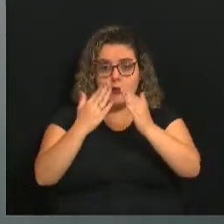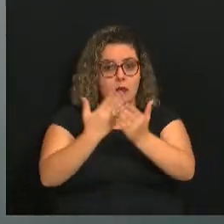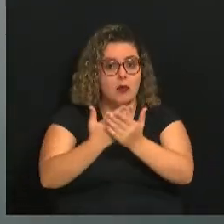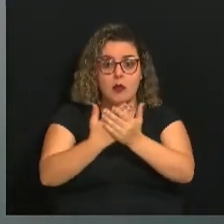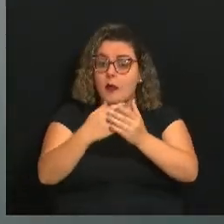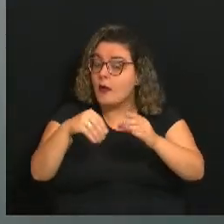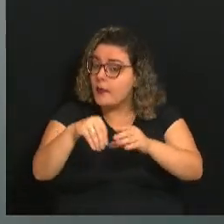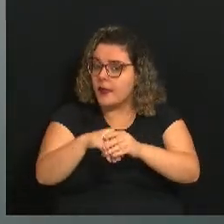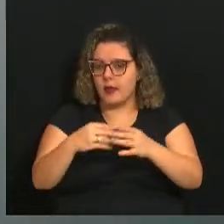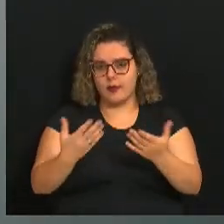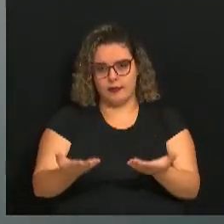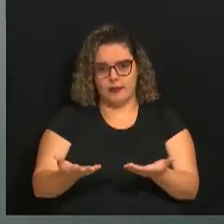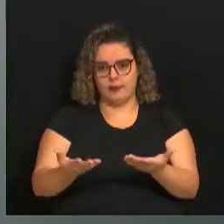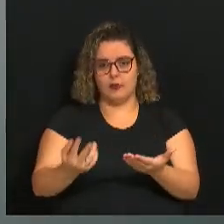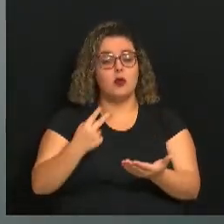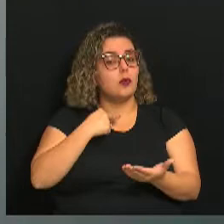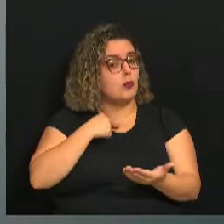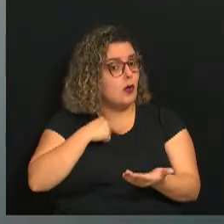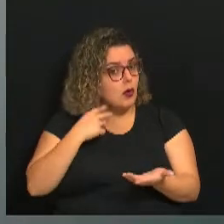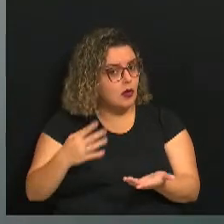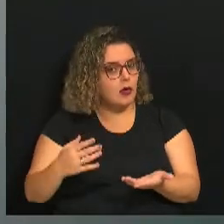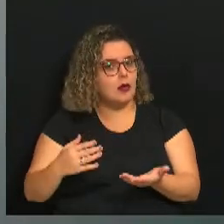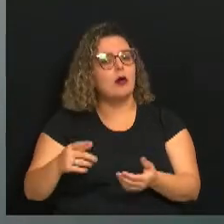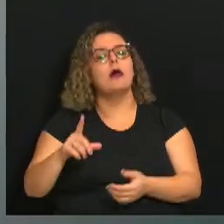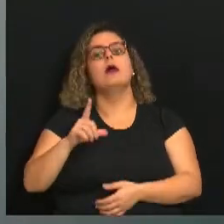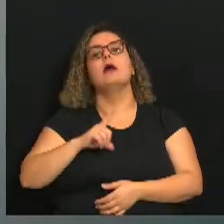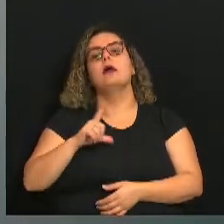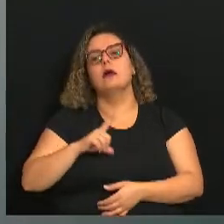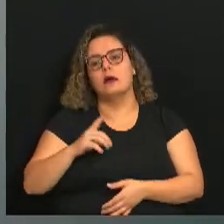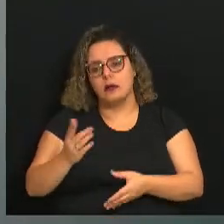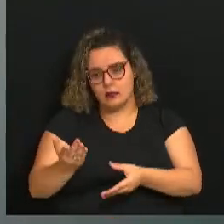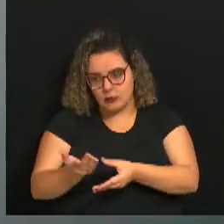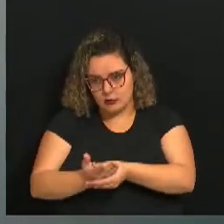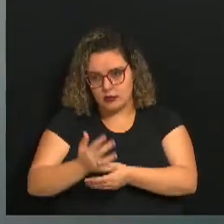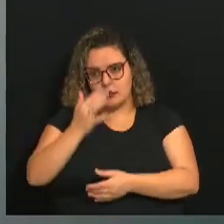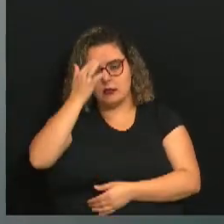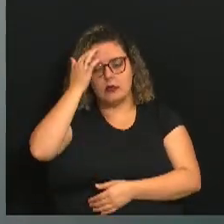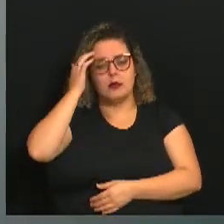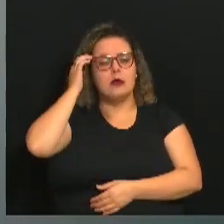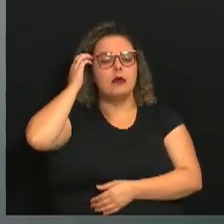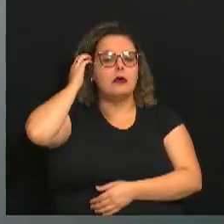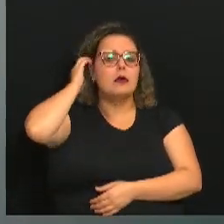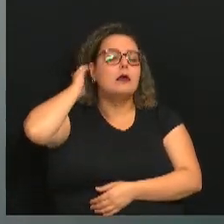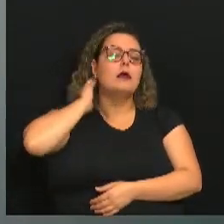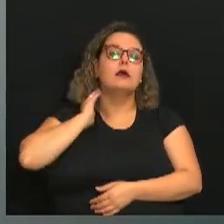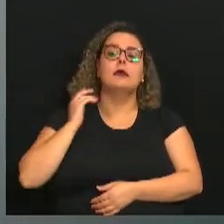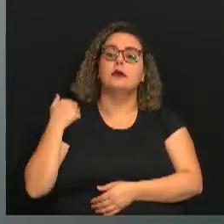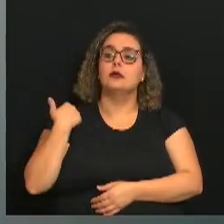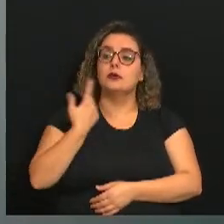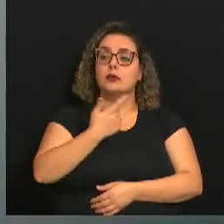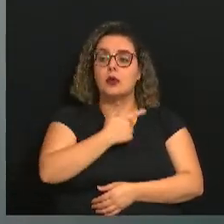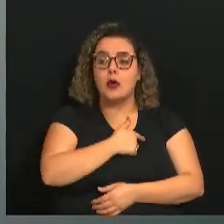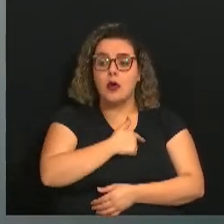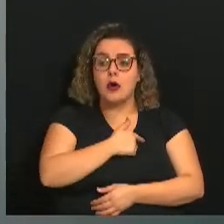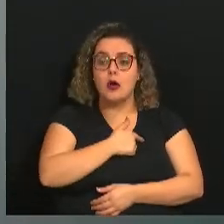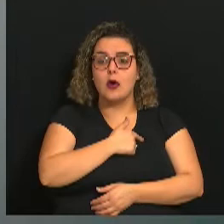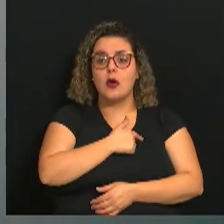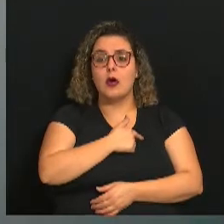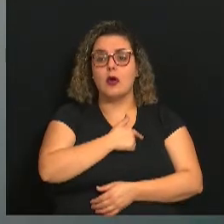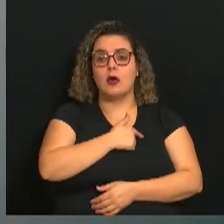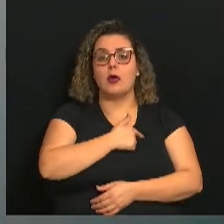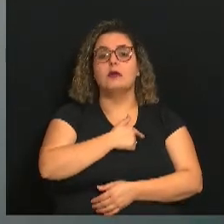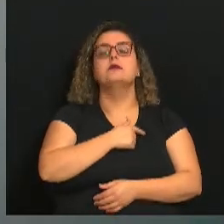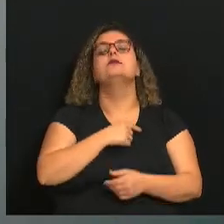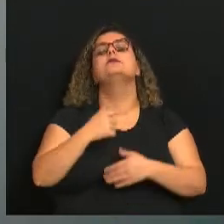sociedade. Segue um processo dentro do seu rito legal. Nós não abrimos mão de fazer o nosso